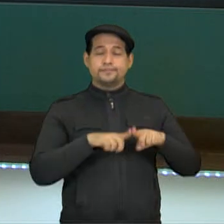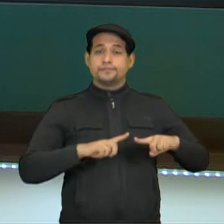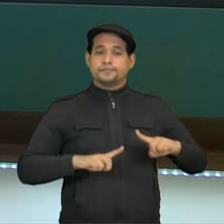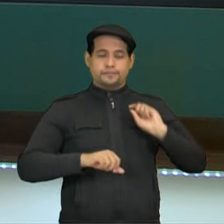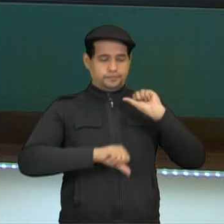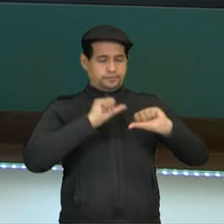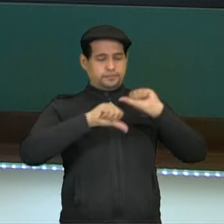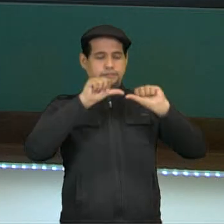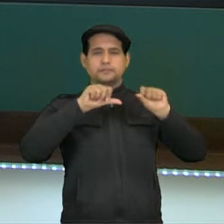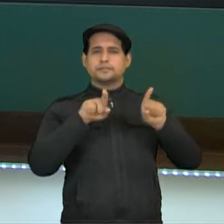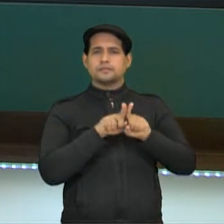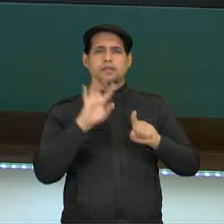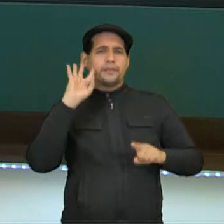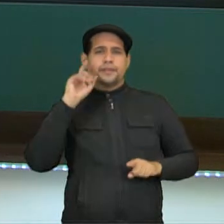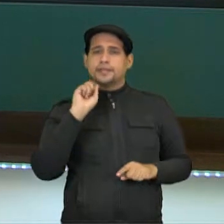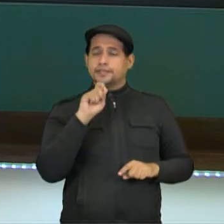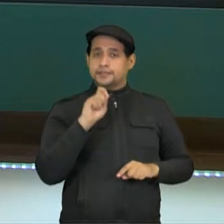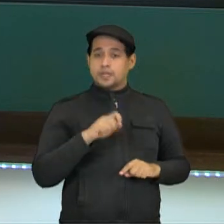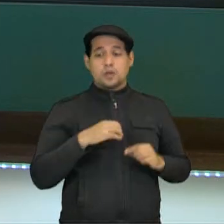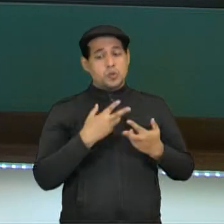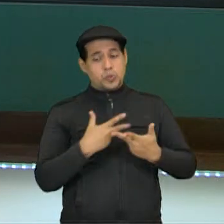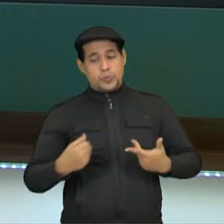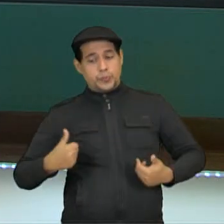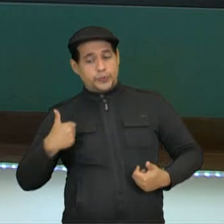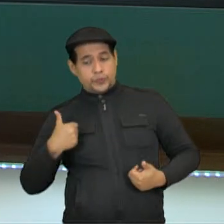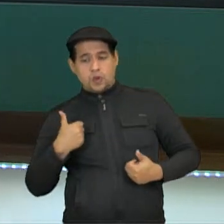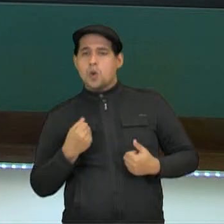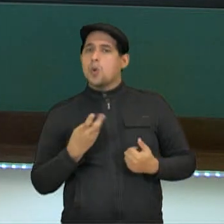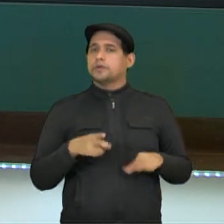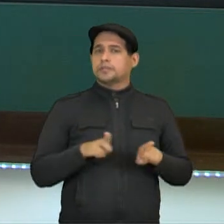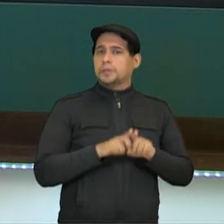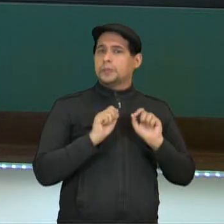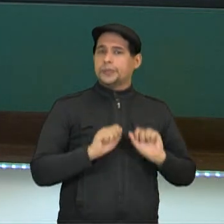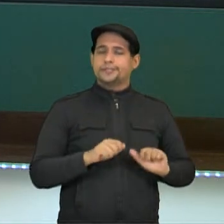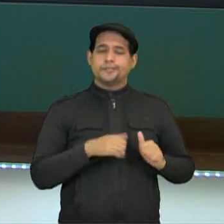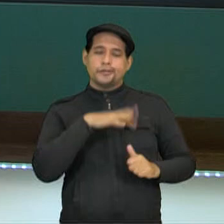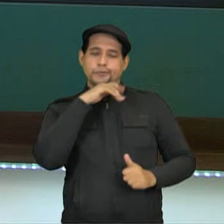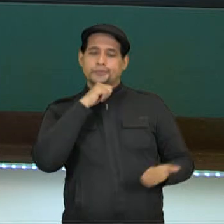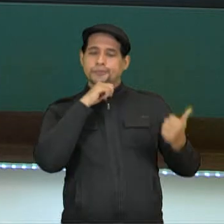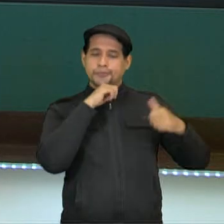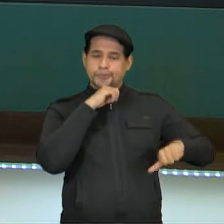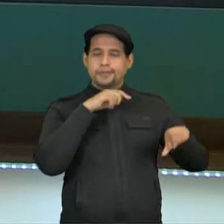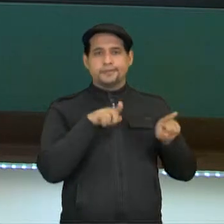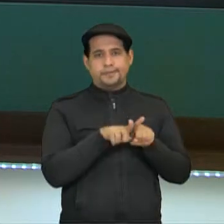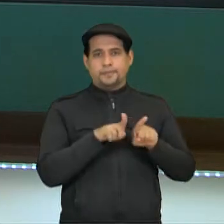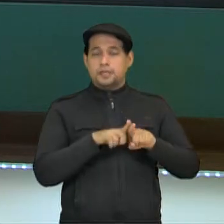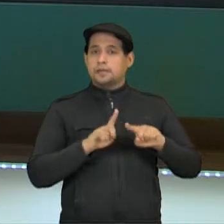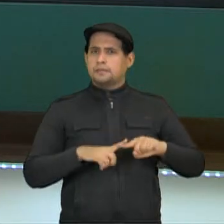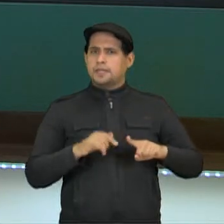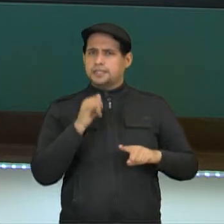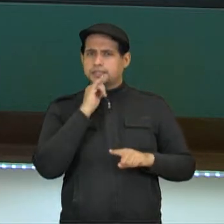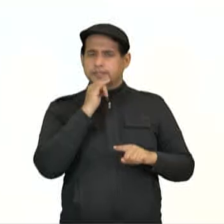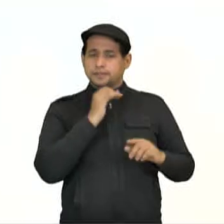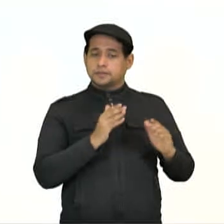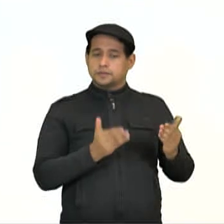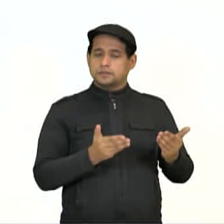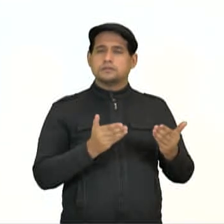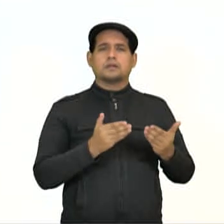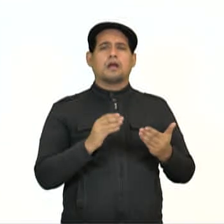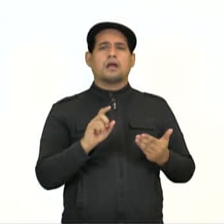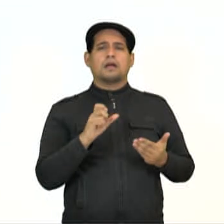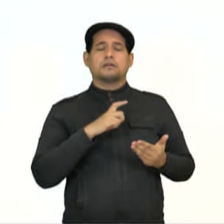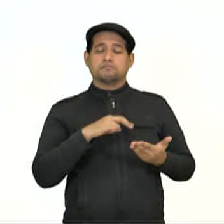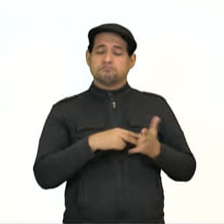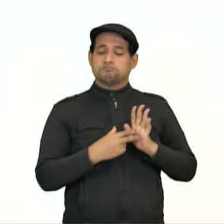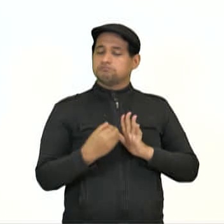Essas mutações, elas podem ser benéficas ou elas também podem ser ruins, maléficas. Mas aqui nesse caso, aquelas que